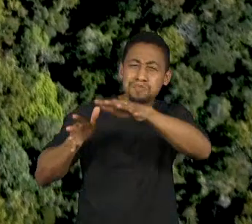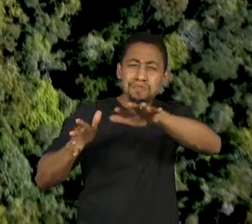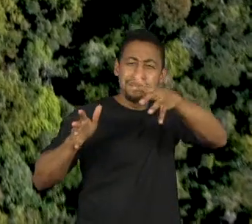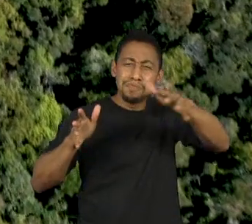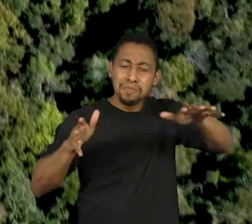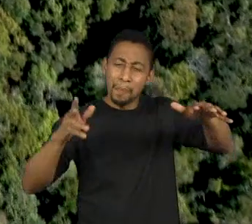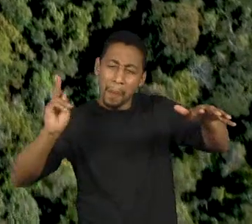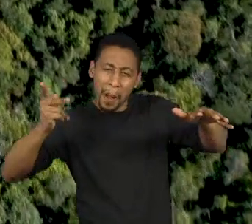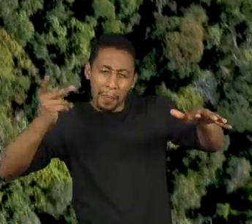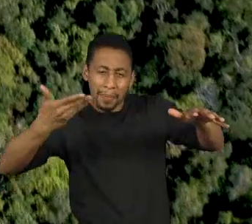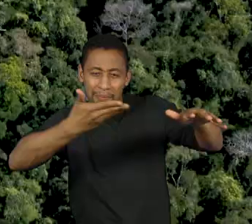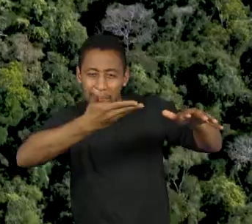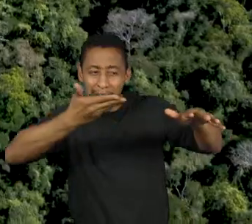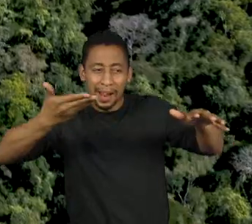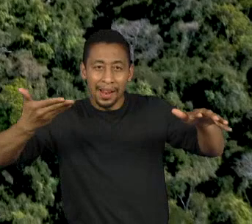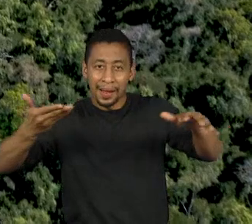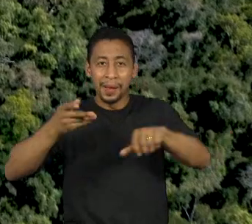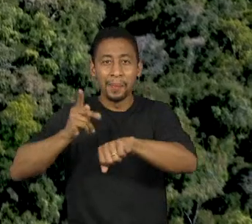do Caraça.